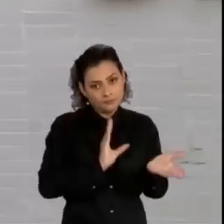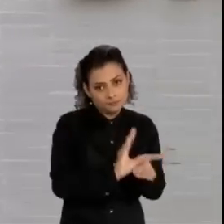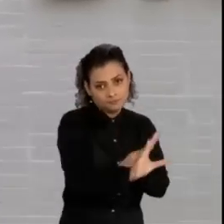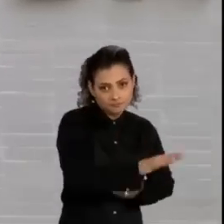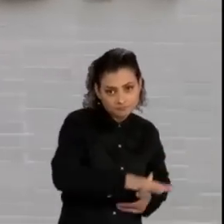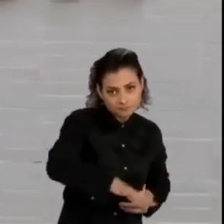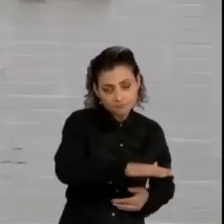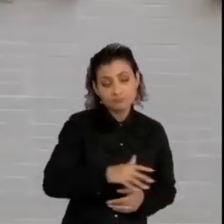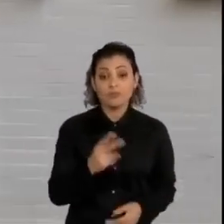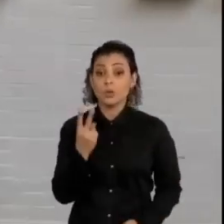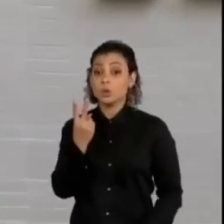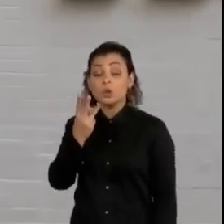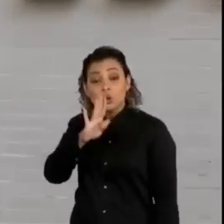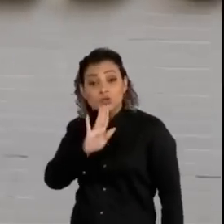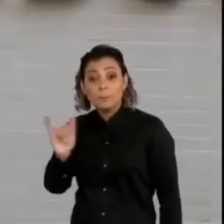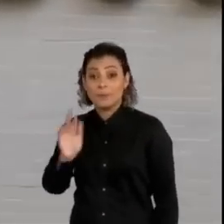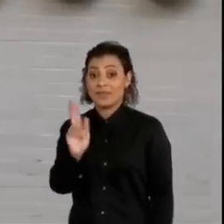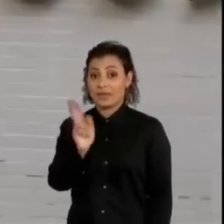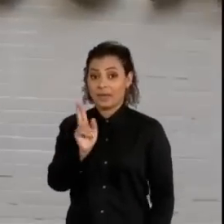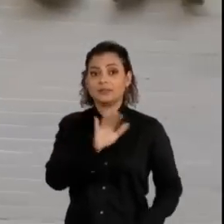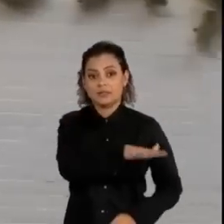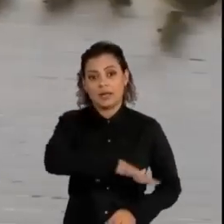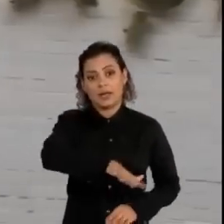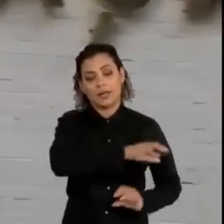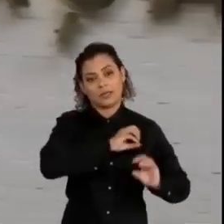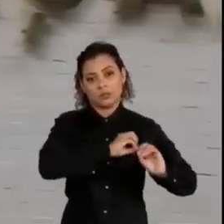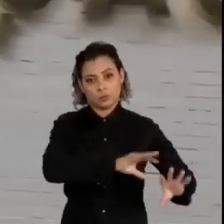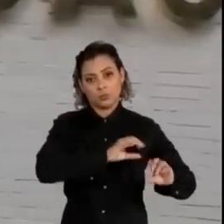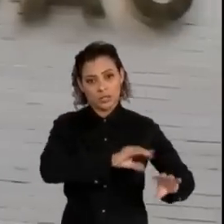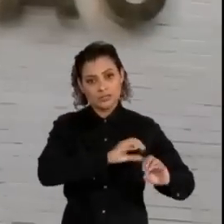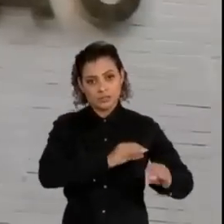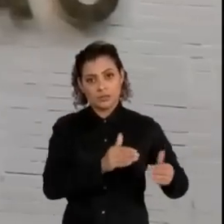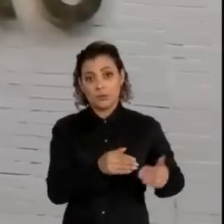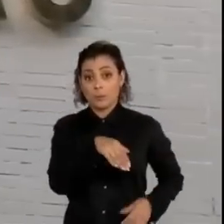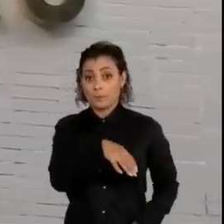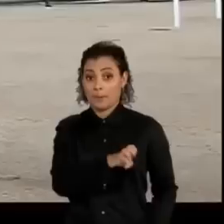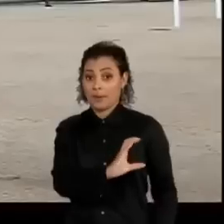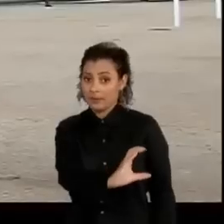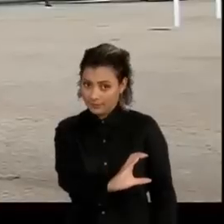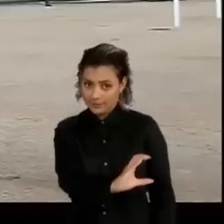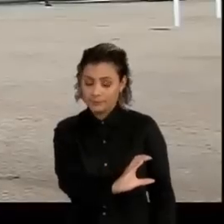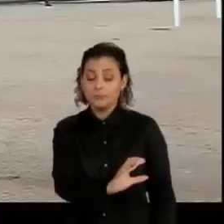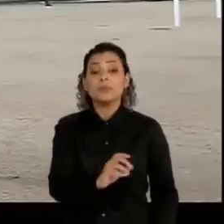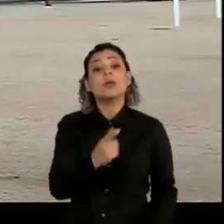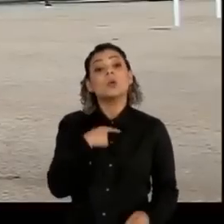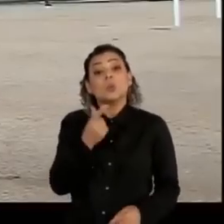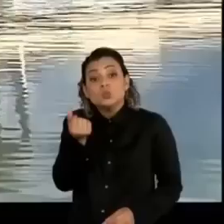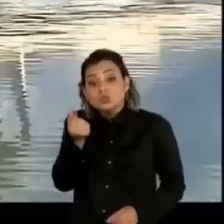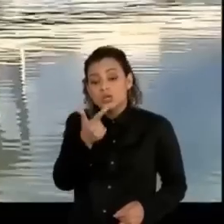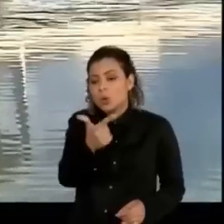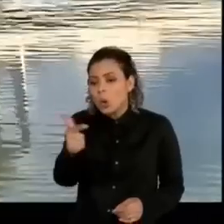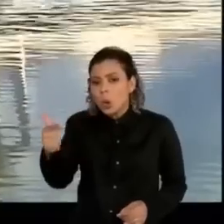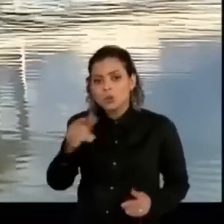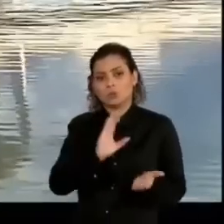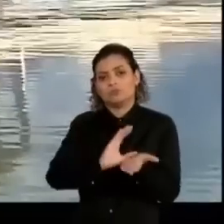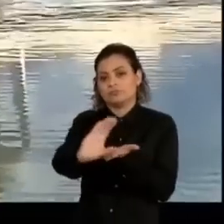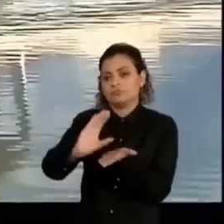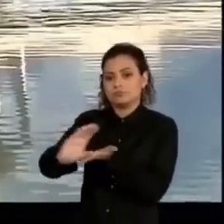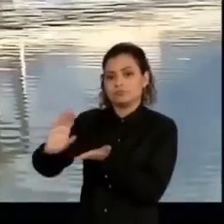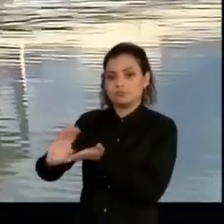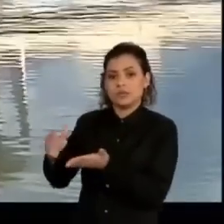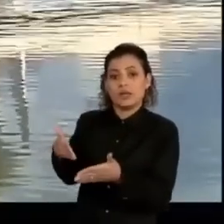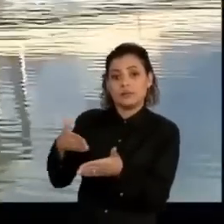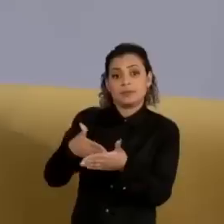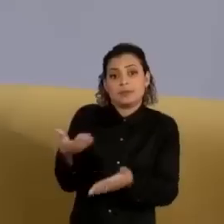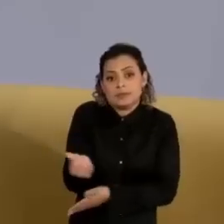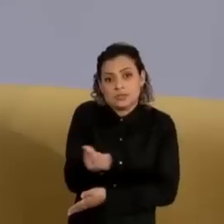montante, cerca de 2 bilhões serão destinados ao Ministério da Educação. O restante deve ser dividido até